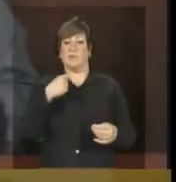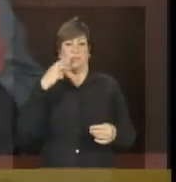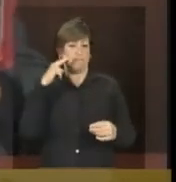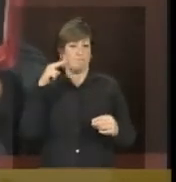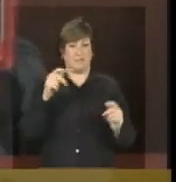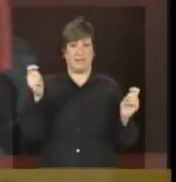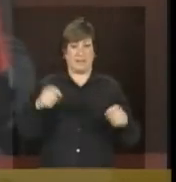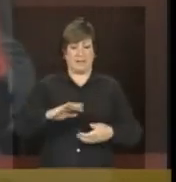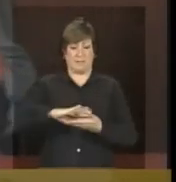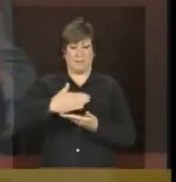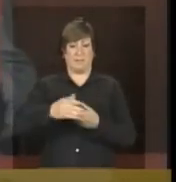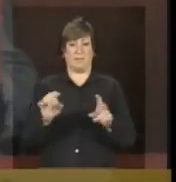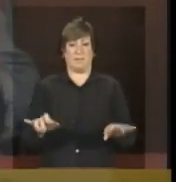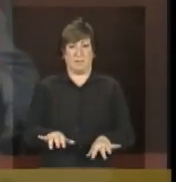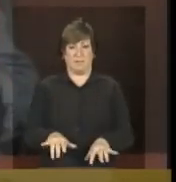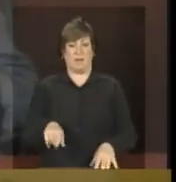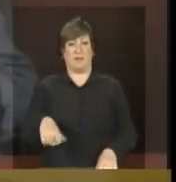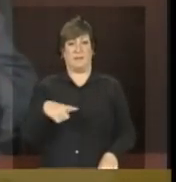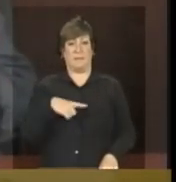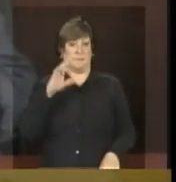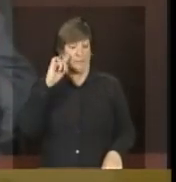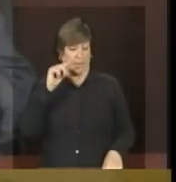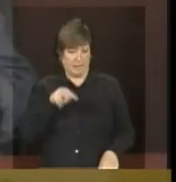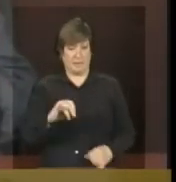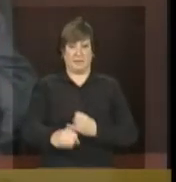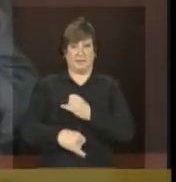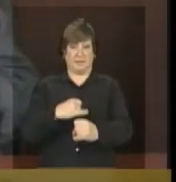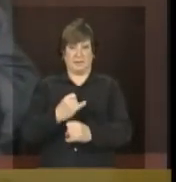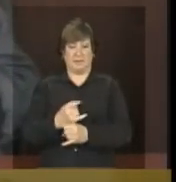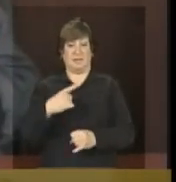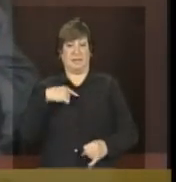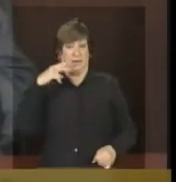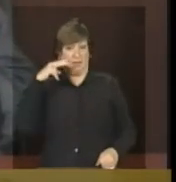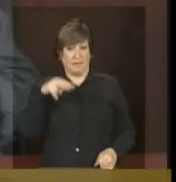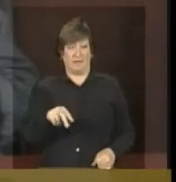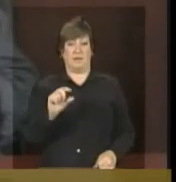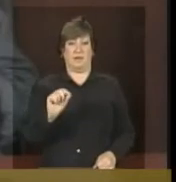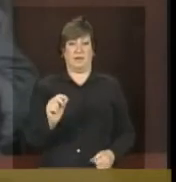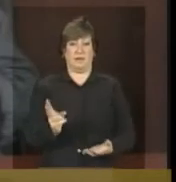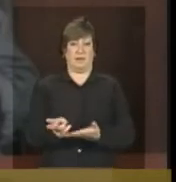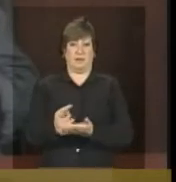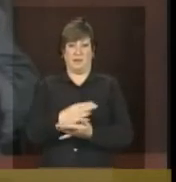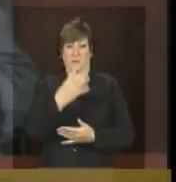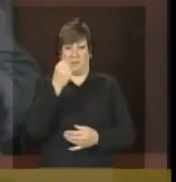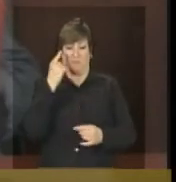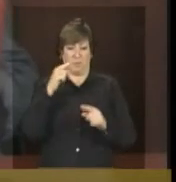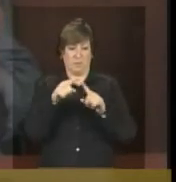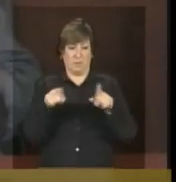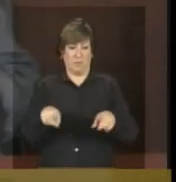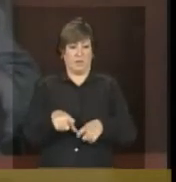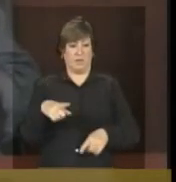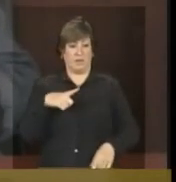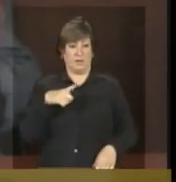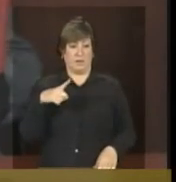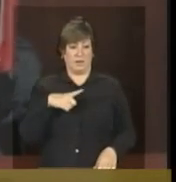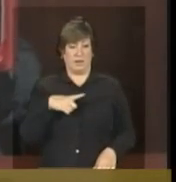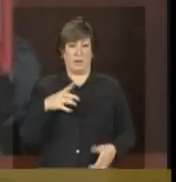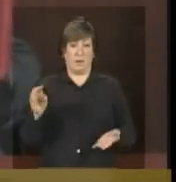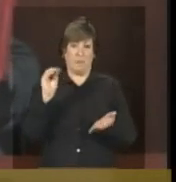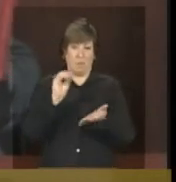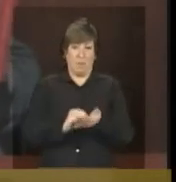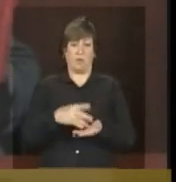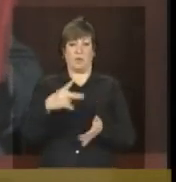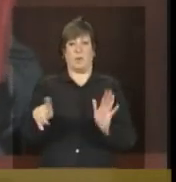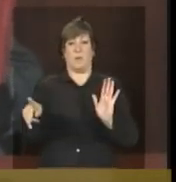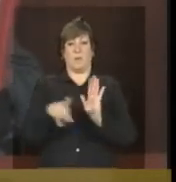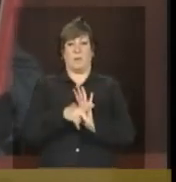projetar. Mas a ideia central, você entra, tem a sua imagem, você vai ver aqui, marca a sua propriedade, vocês não